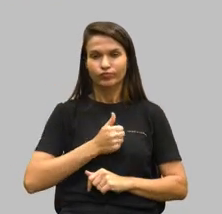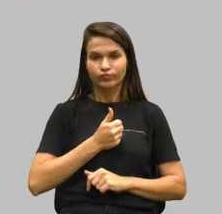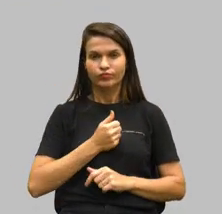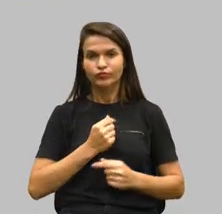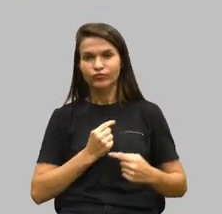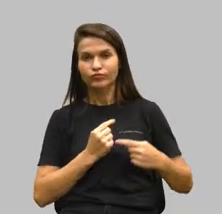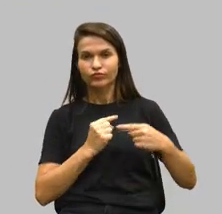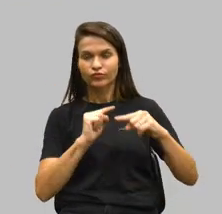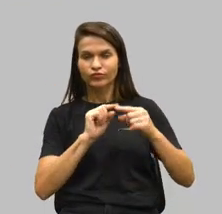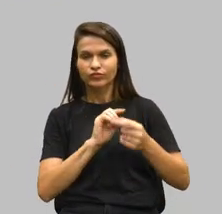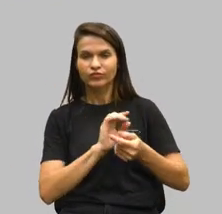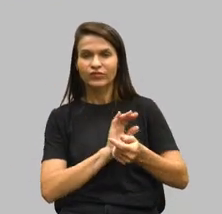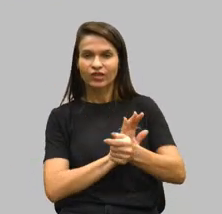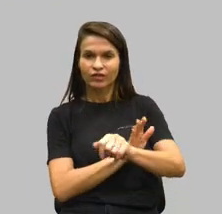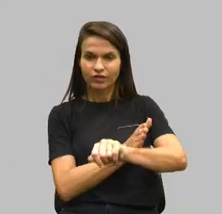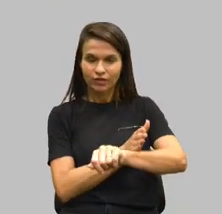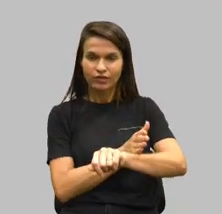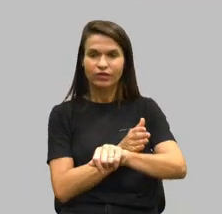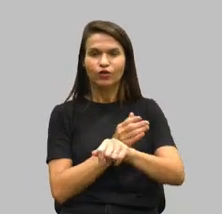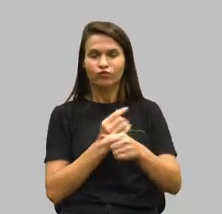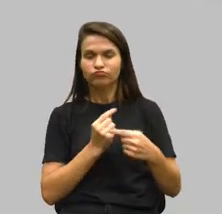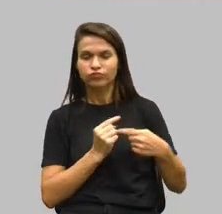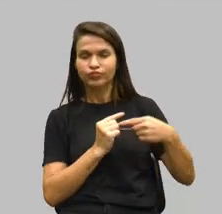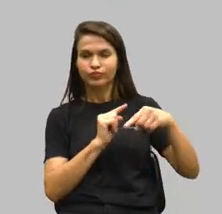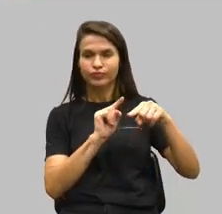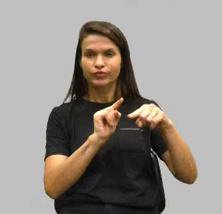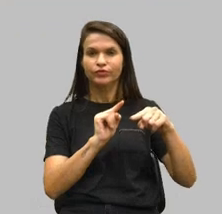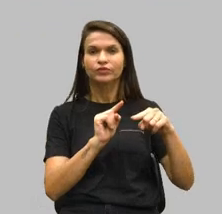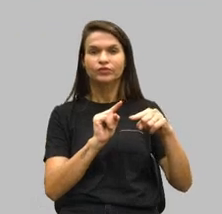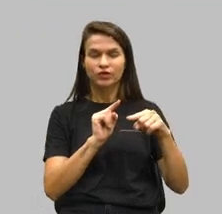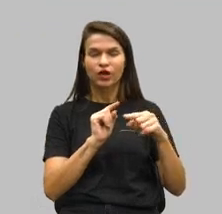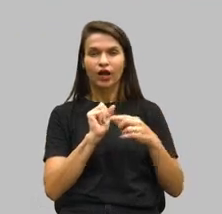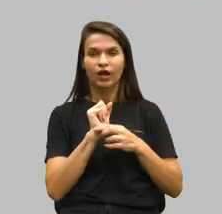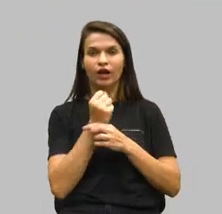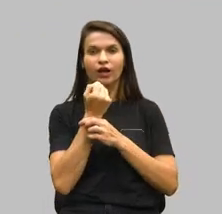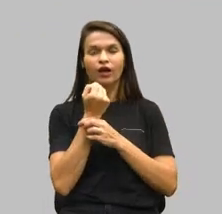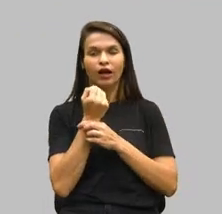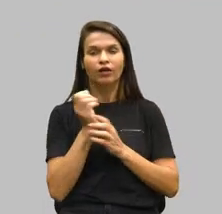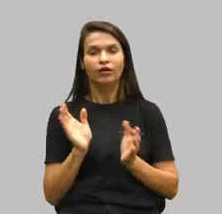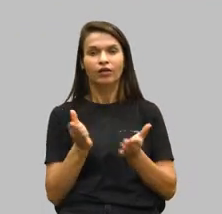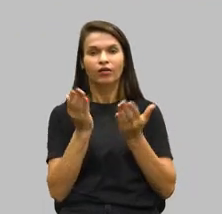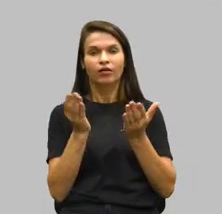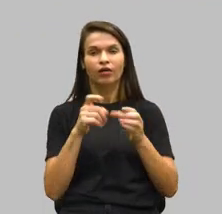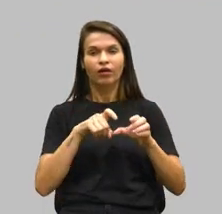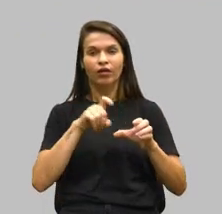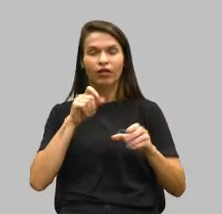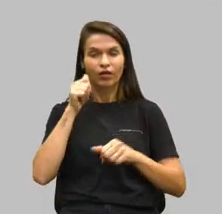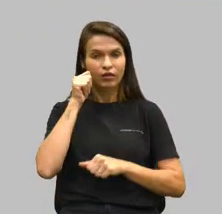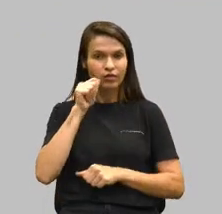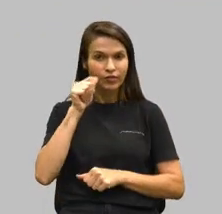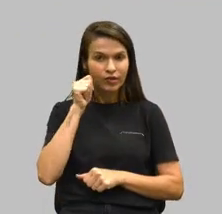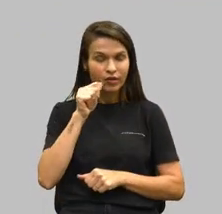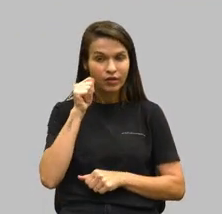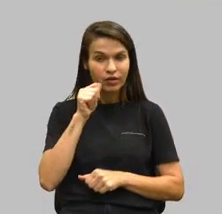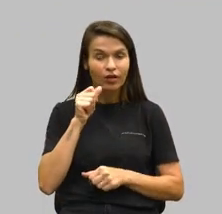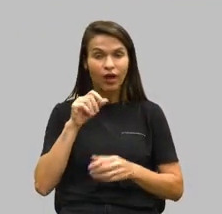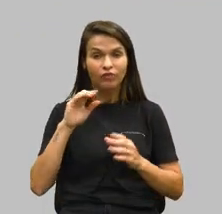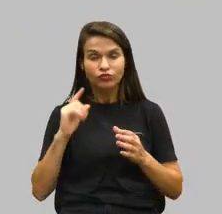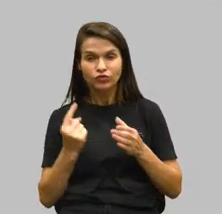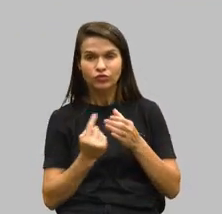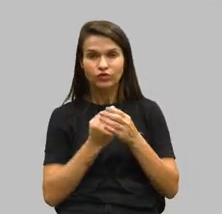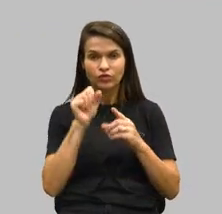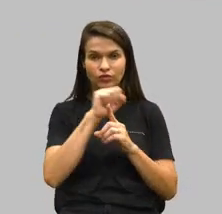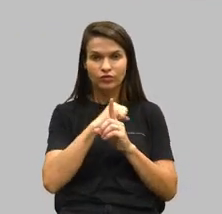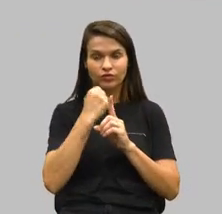à discriminação racial enfrentamento e garantir a promoção de autonomia das mulheres inclusão social e